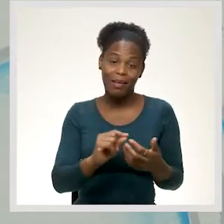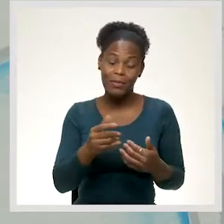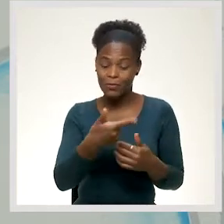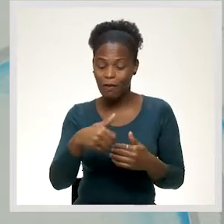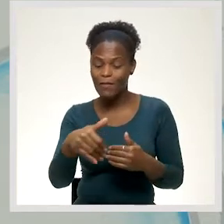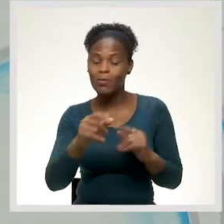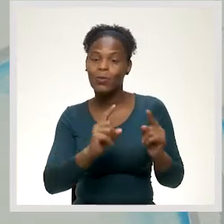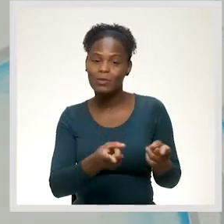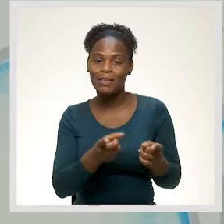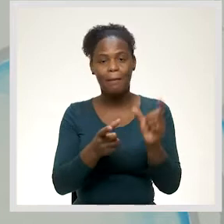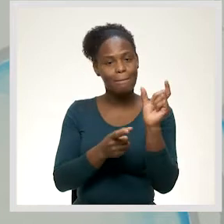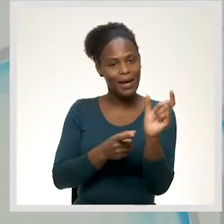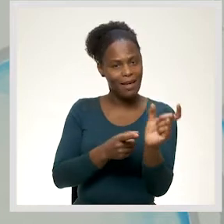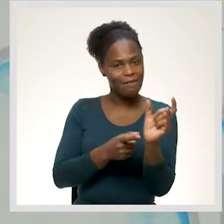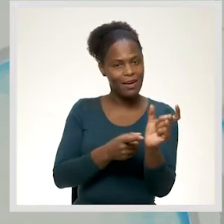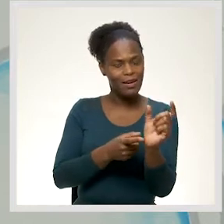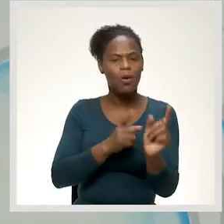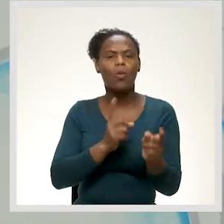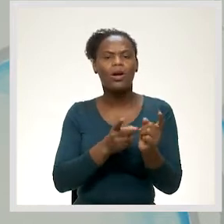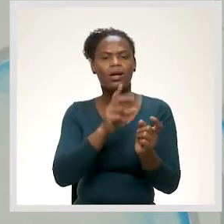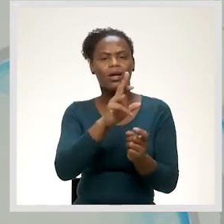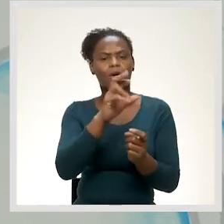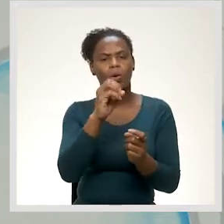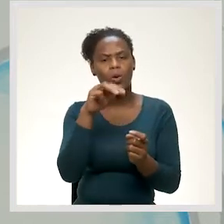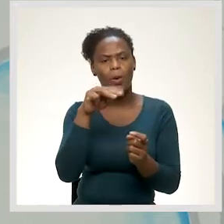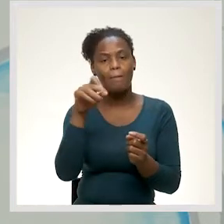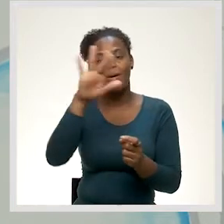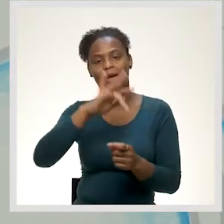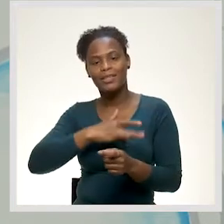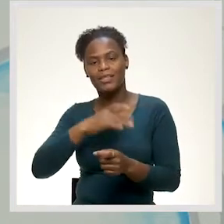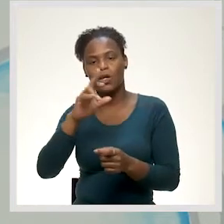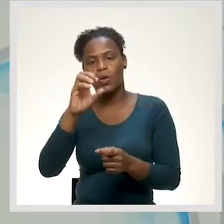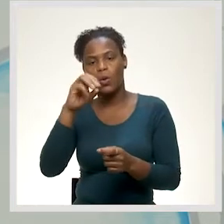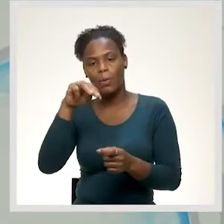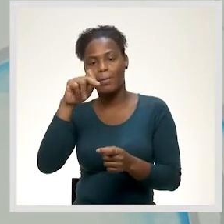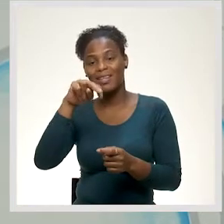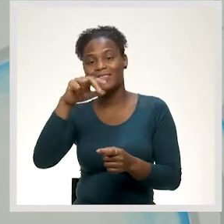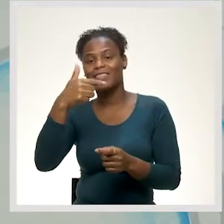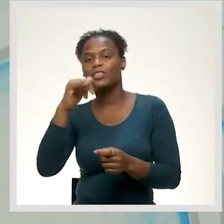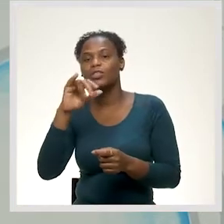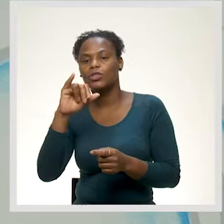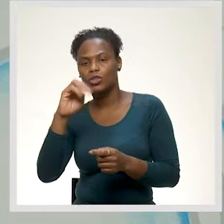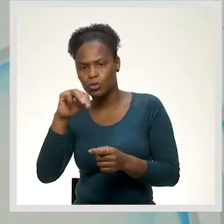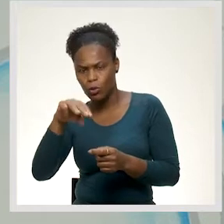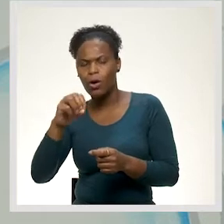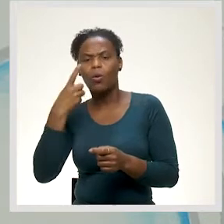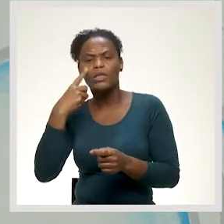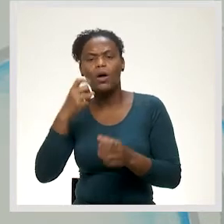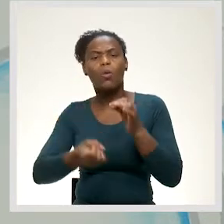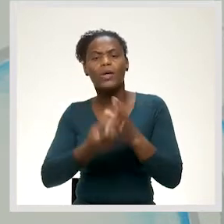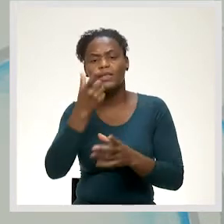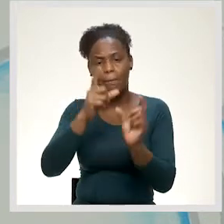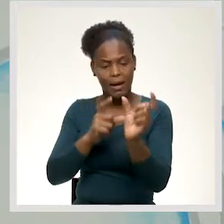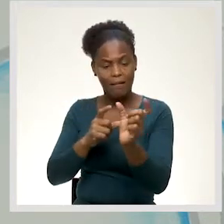começarmos pela palavra romantismo, conhecendo qual a origem desta palavra, porque é uma palavra que ao